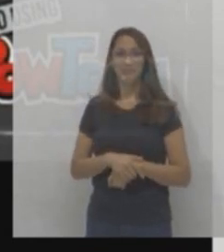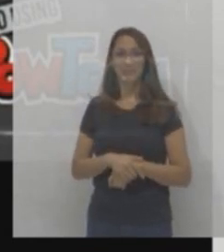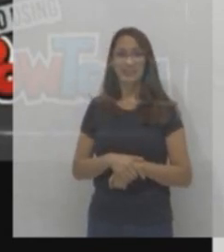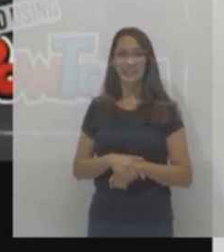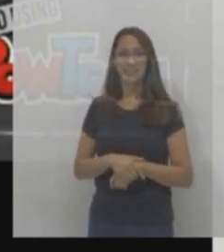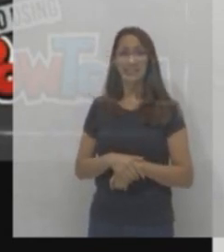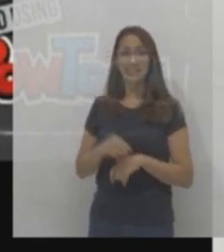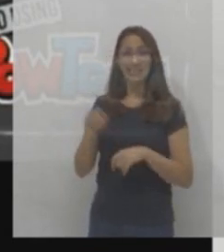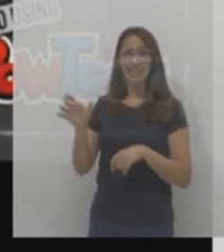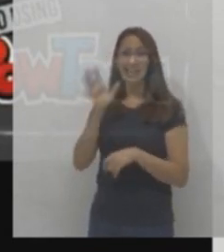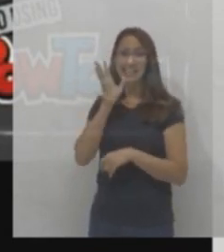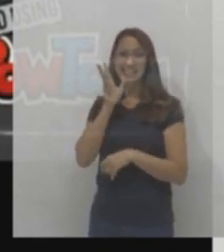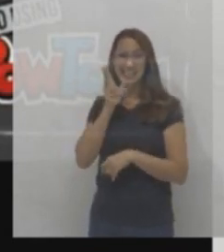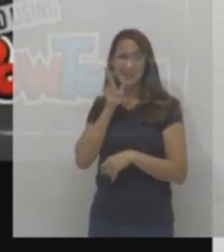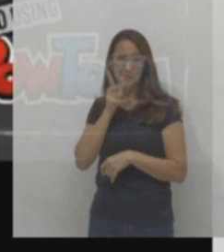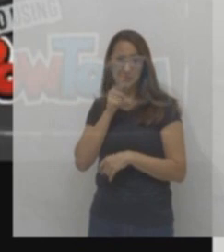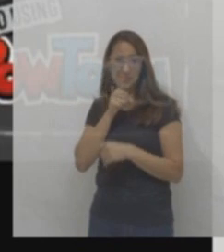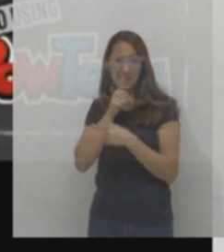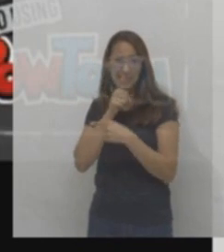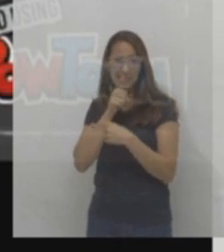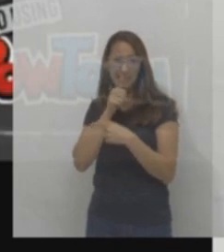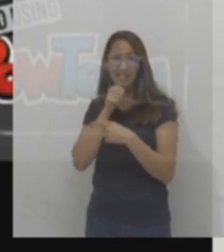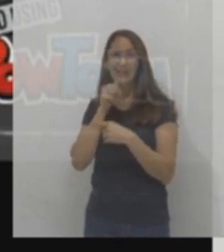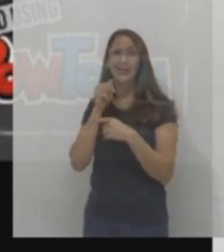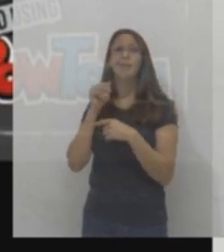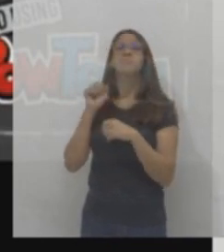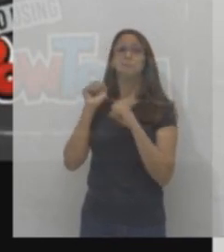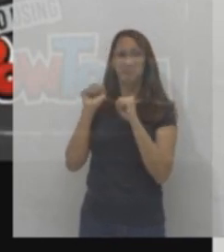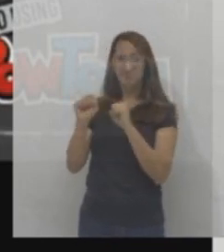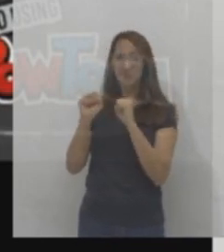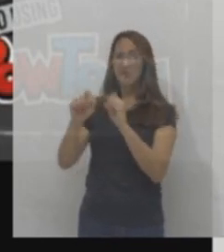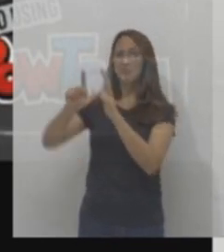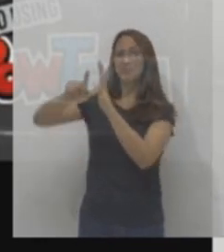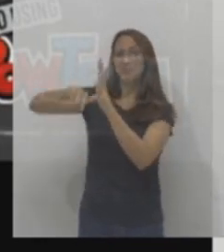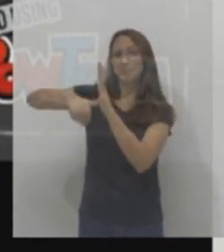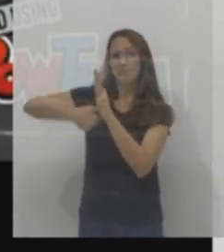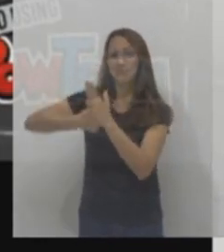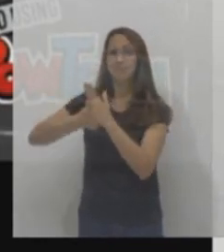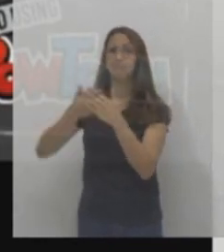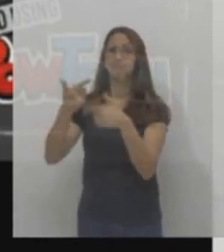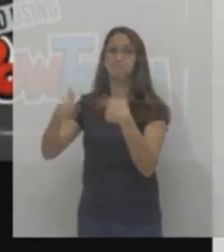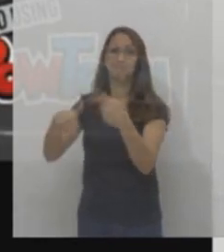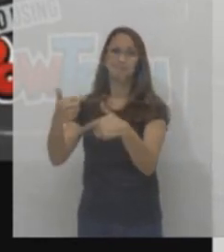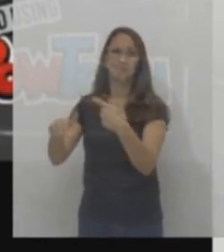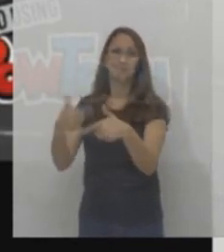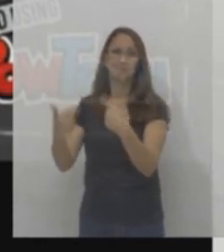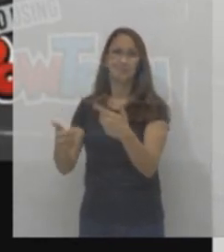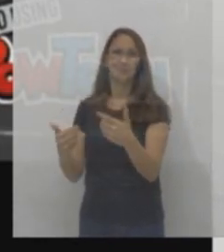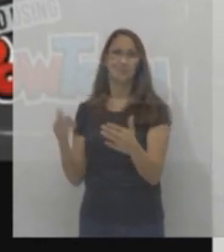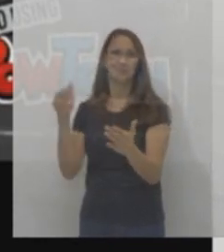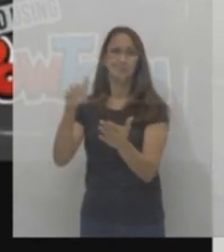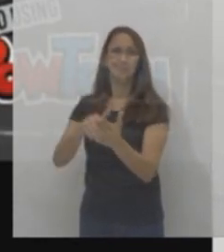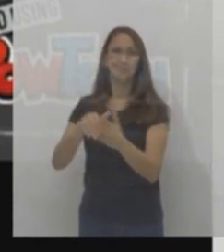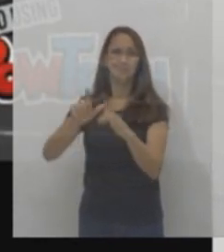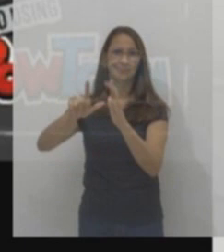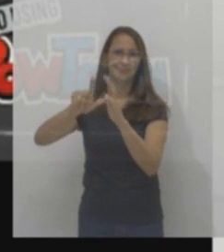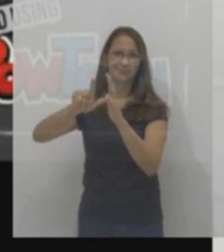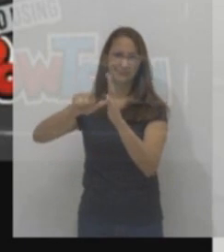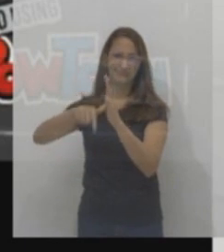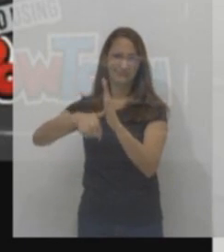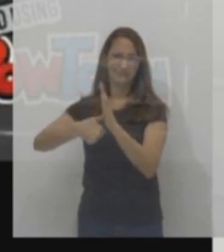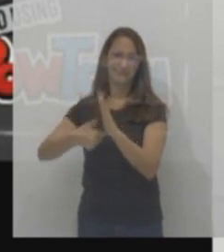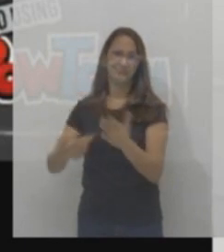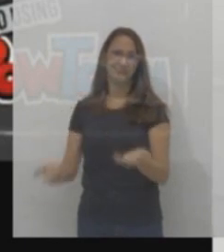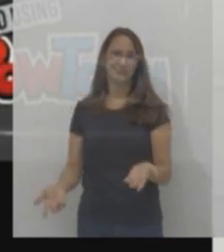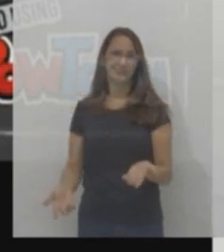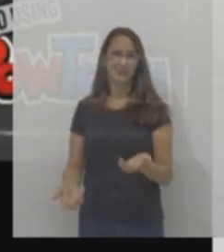se ela não se apressar. O que vai acontecer? Ela vai se atrasar para o trabalho. O que eu estou tentando deixar bem claro é que eu posso inverter essa ordem. Eu poderia